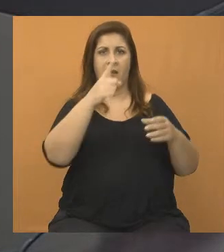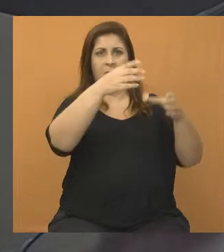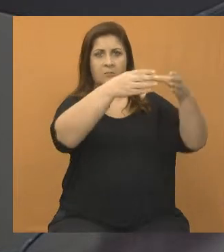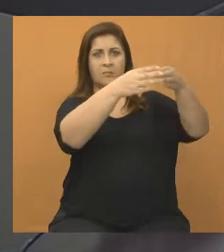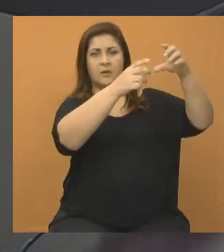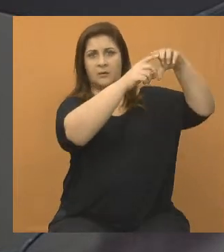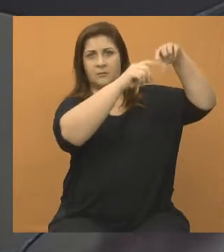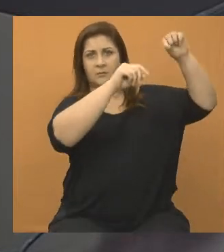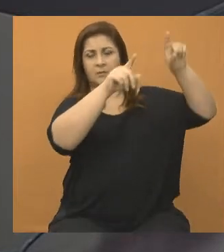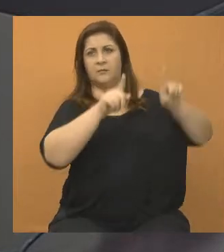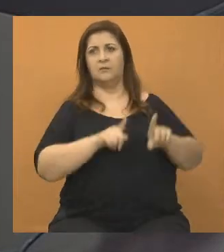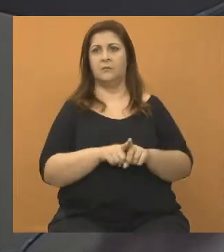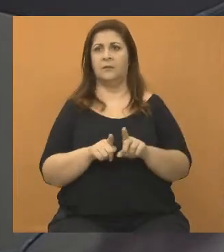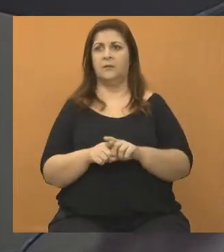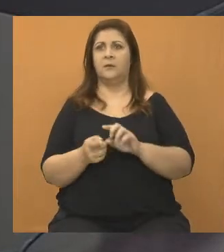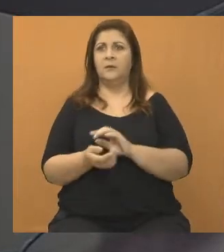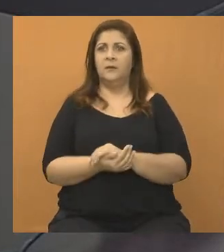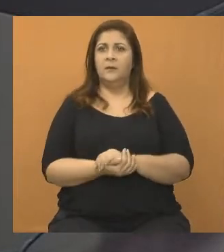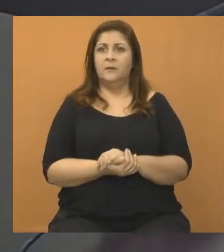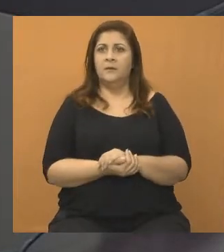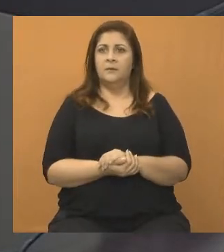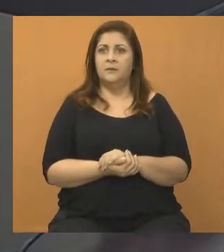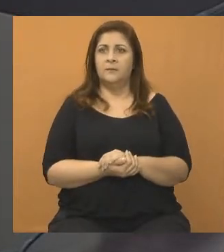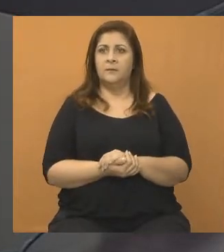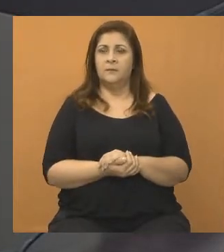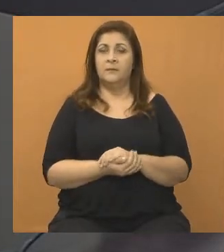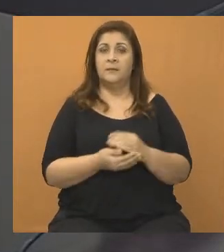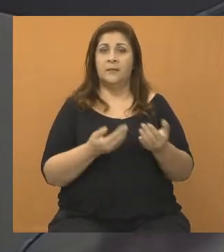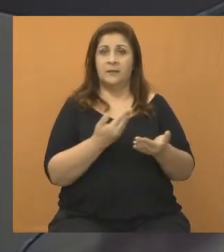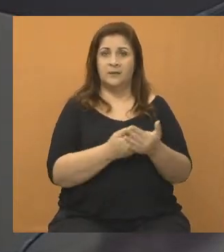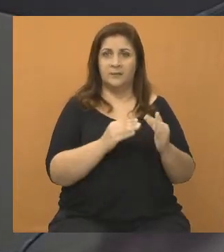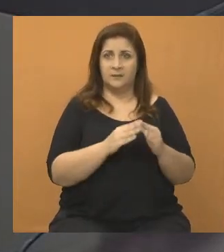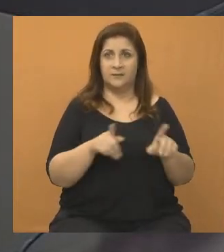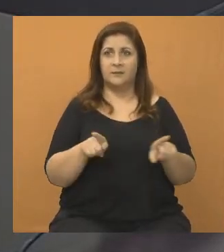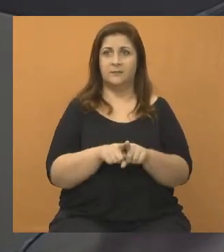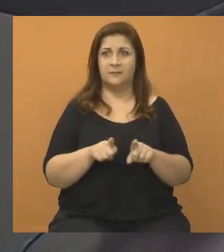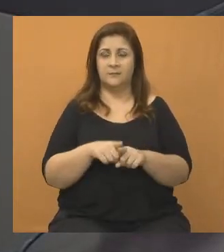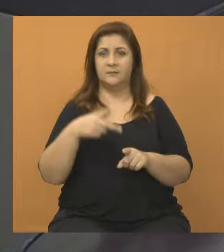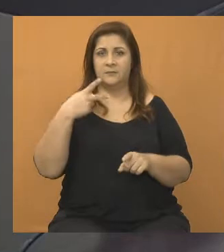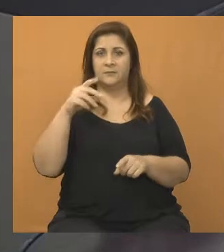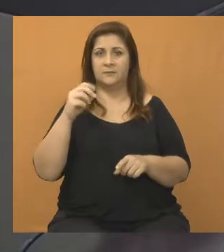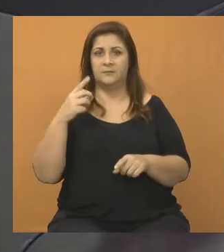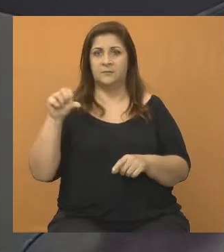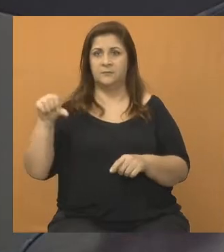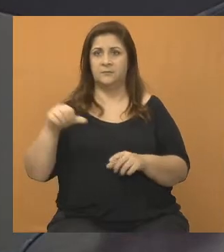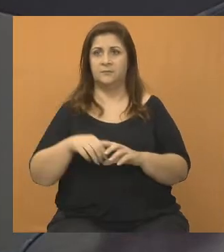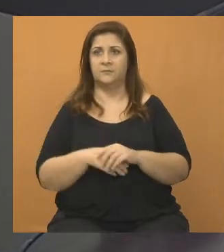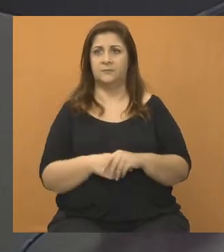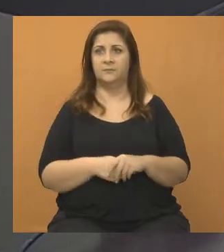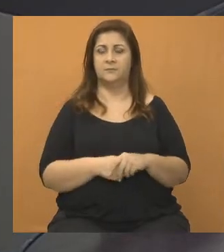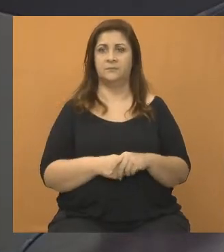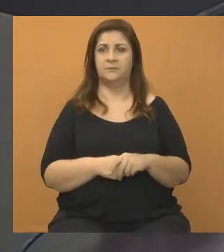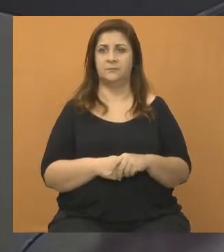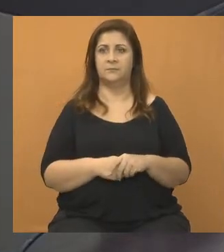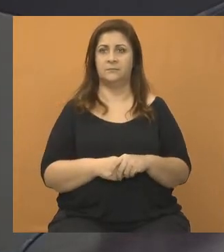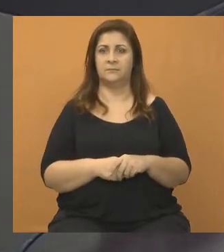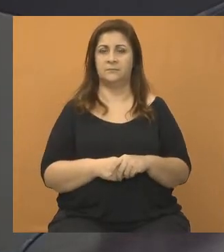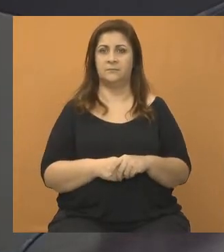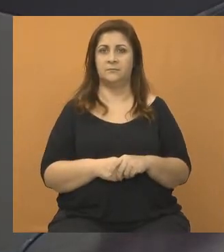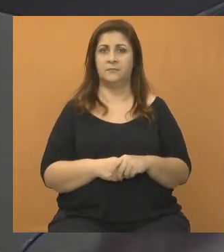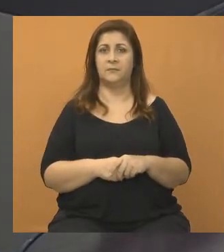para 2019. Está para 2019. A creche também para 2019, no Parque Minha Lua, né? Isso. Tá. E